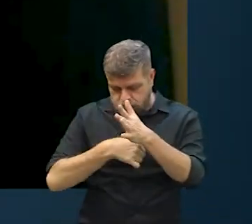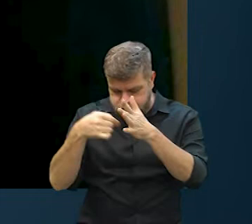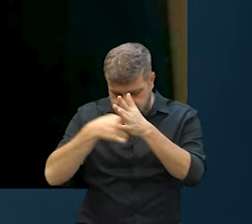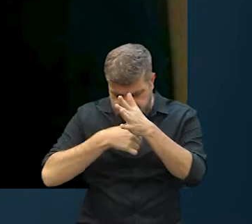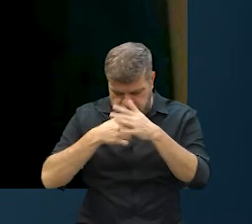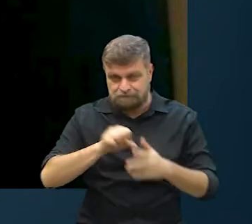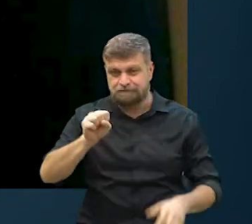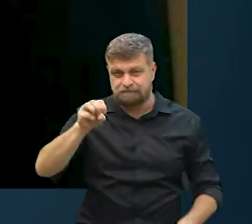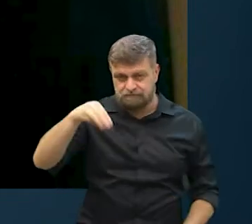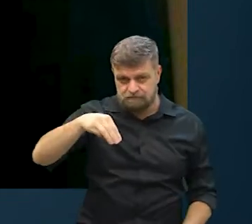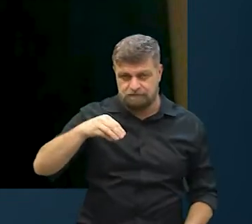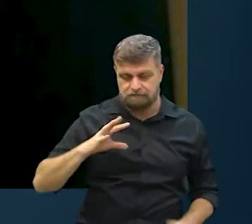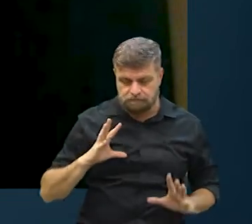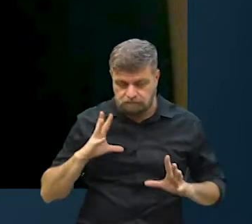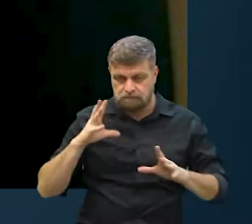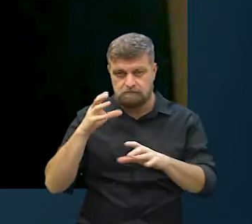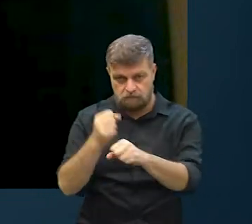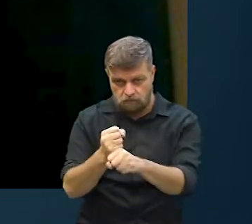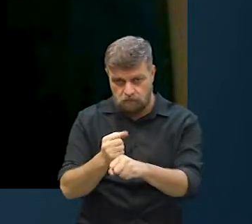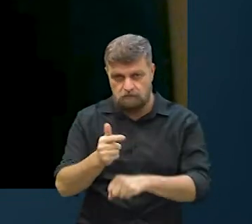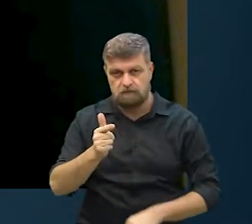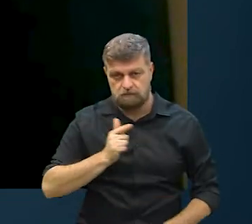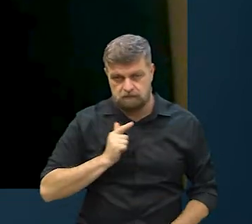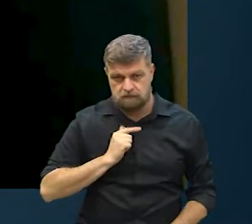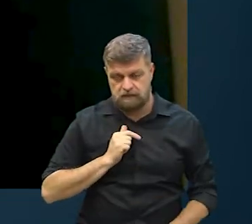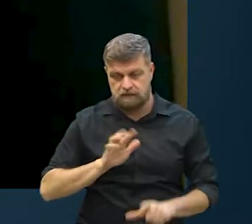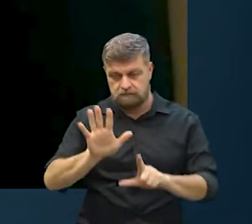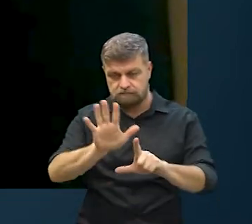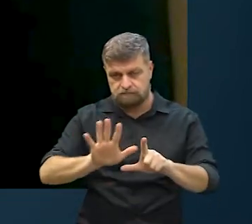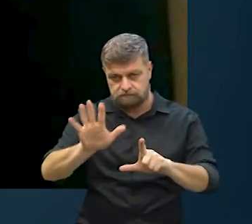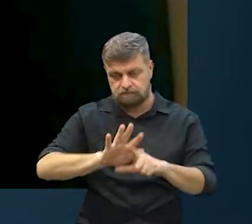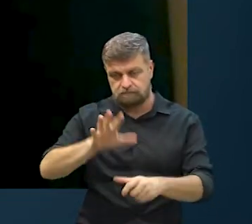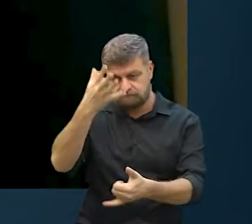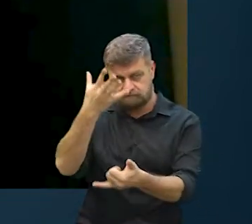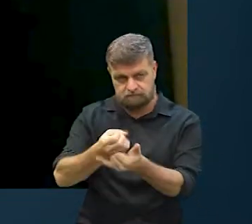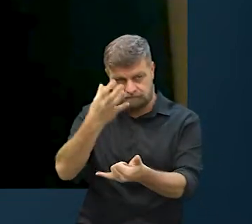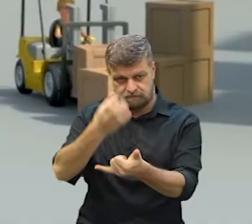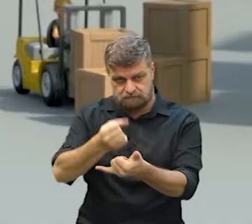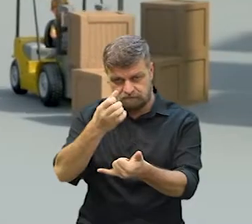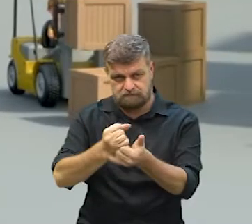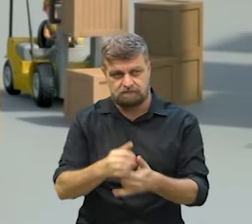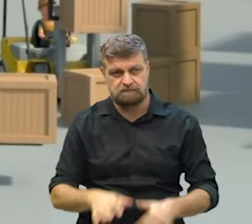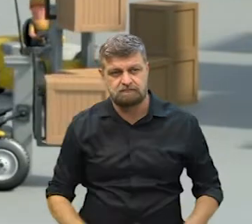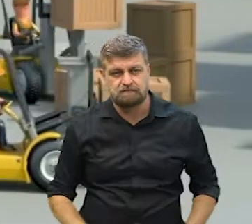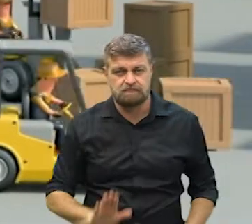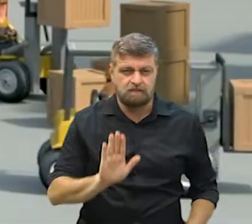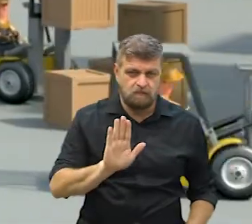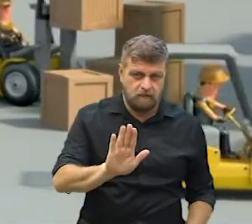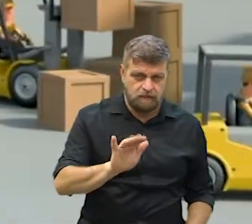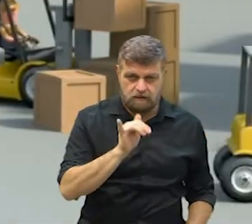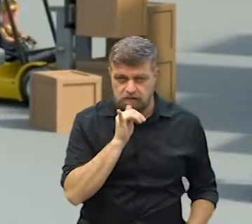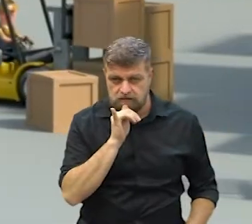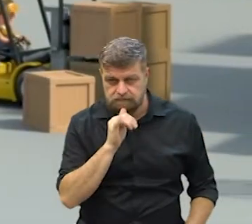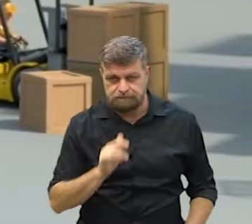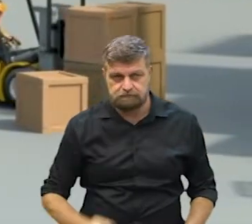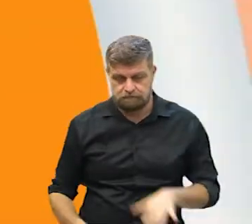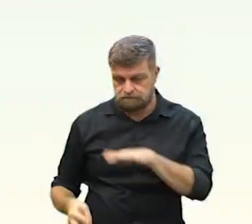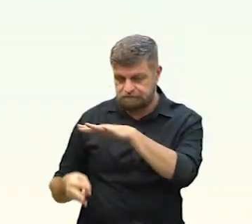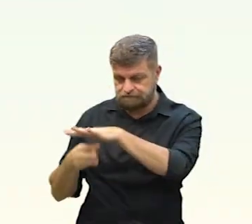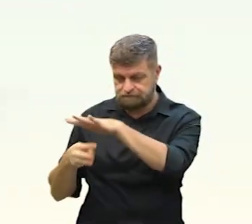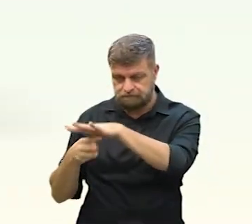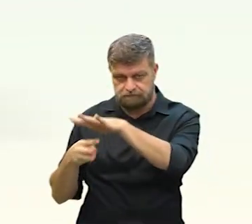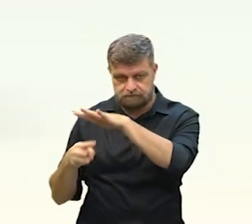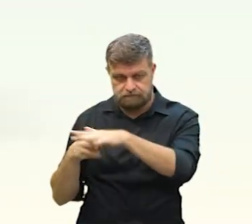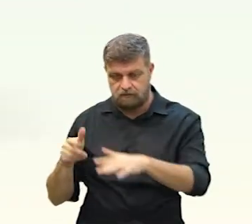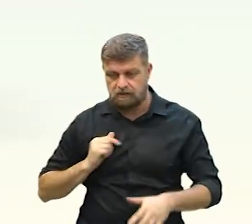dela. Sim, tudo acontece dentro da plataforma, tá? Então, os prestadores